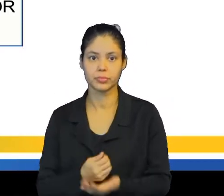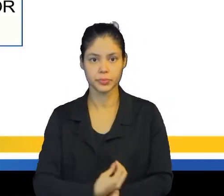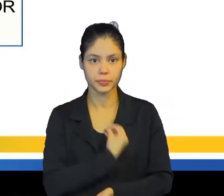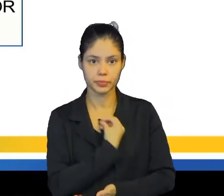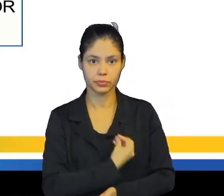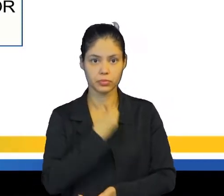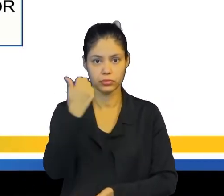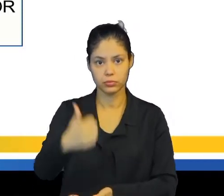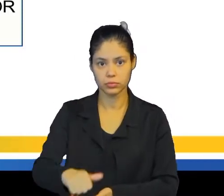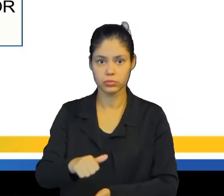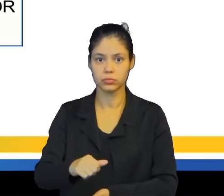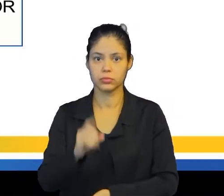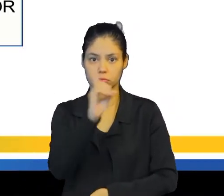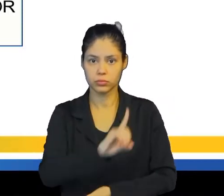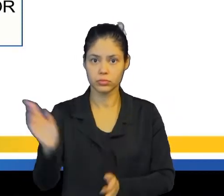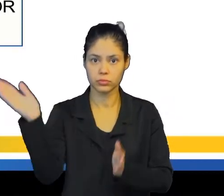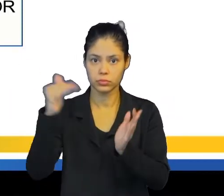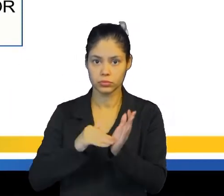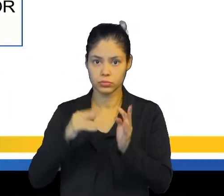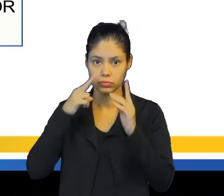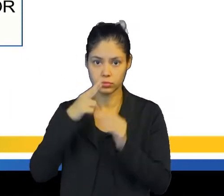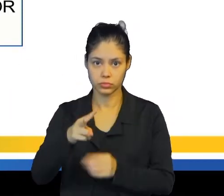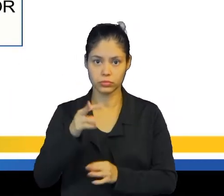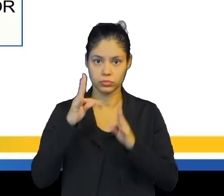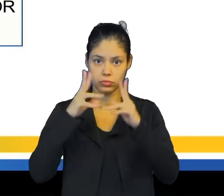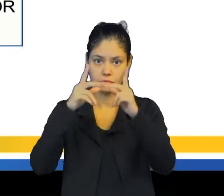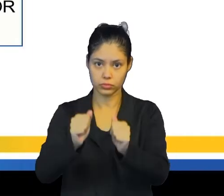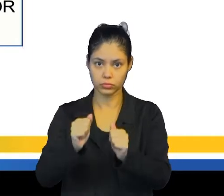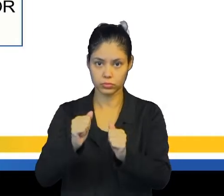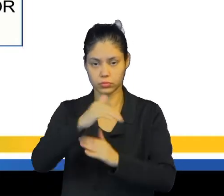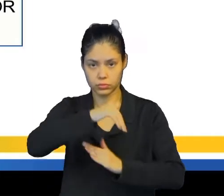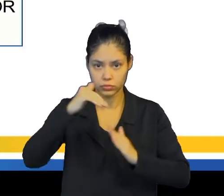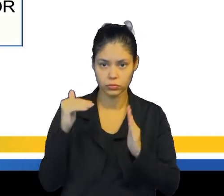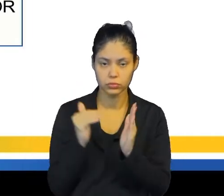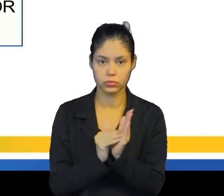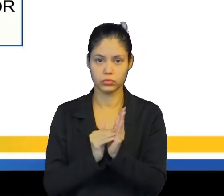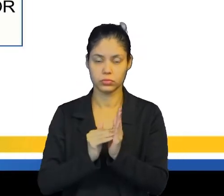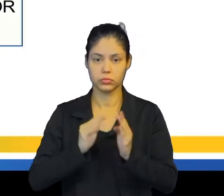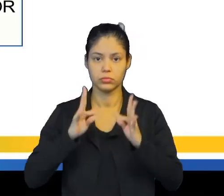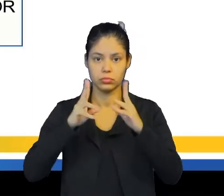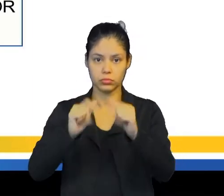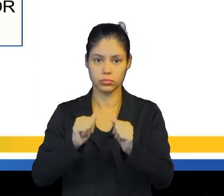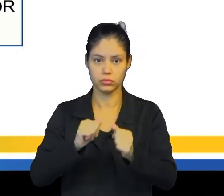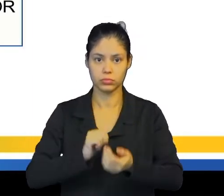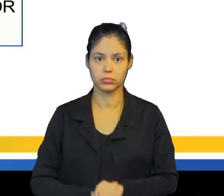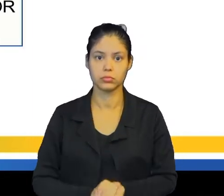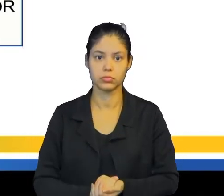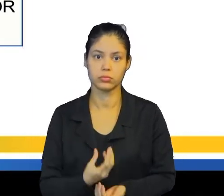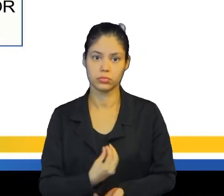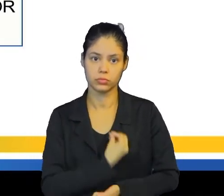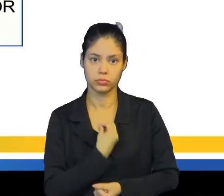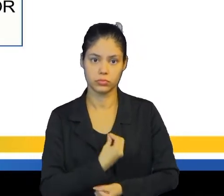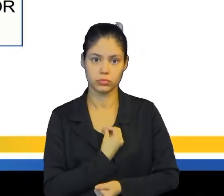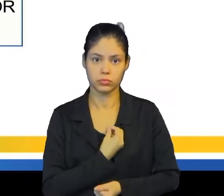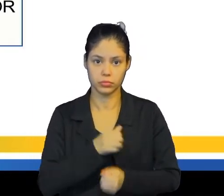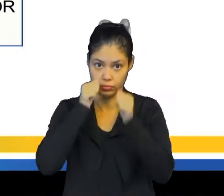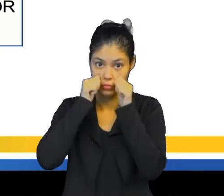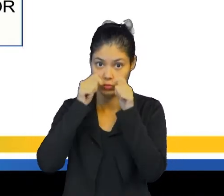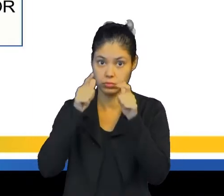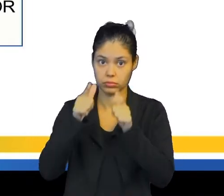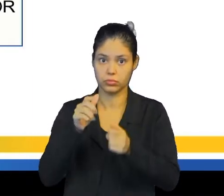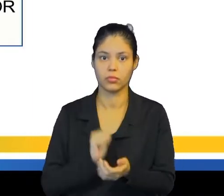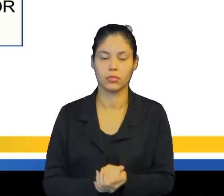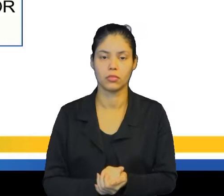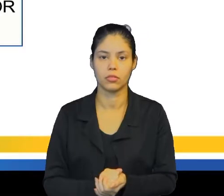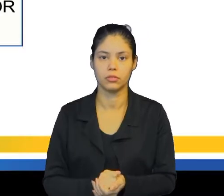vida lhe nega Deus, até você vê-lo em tudo e em todos e em tudo. A vida lhe acorda,